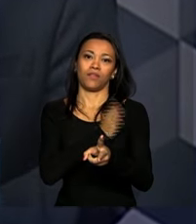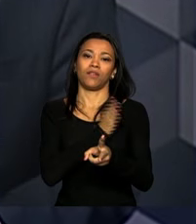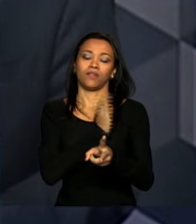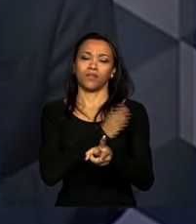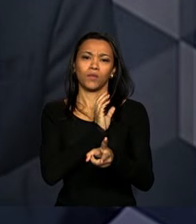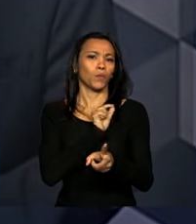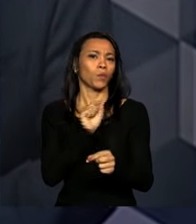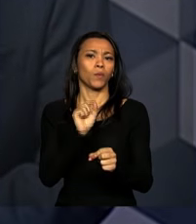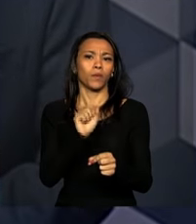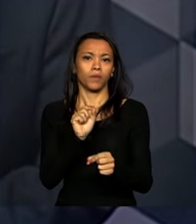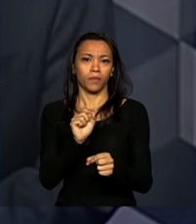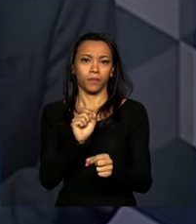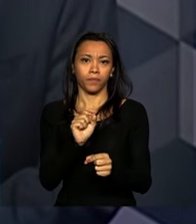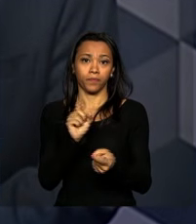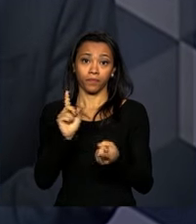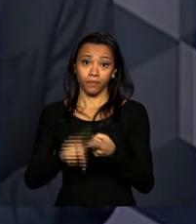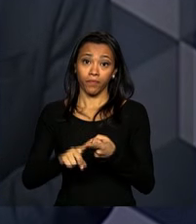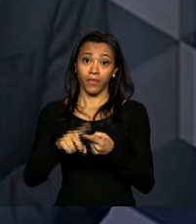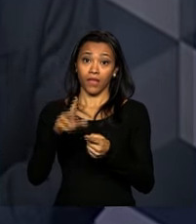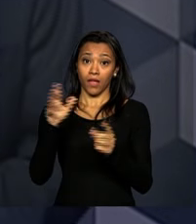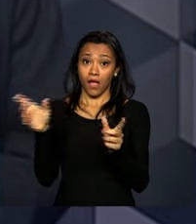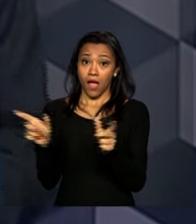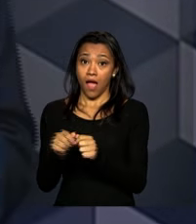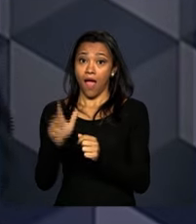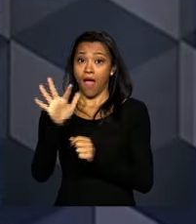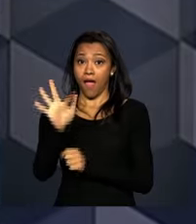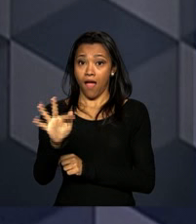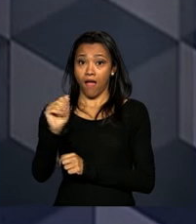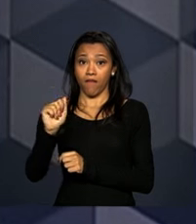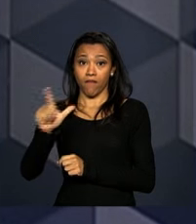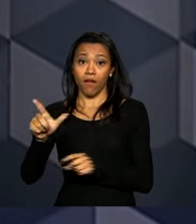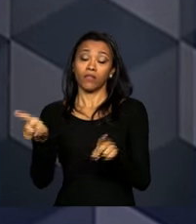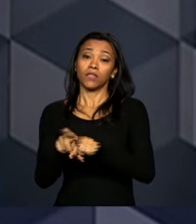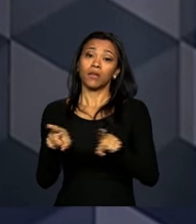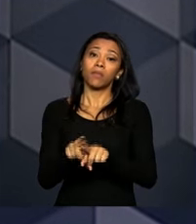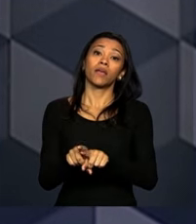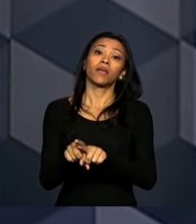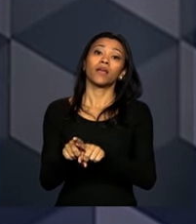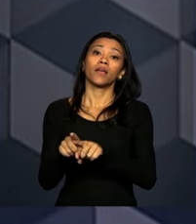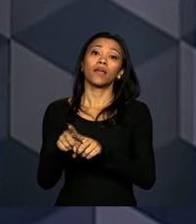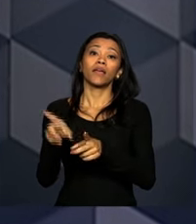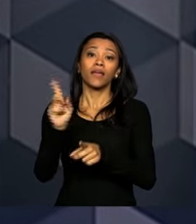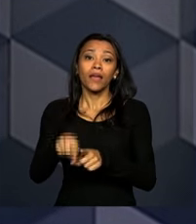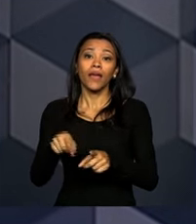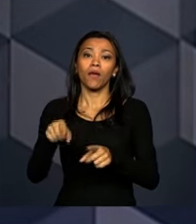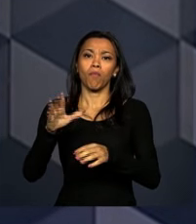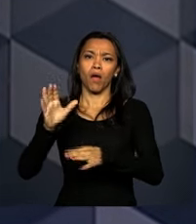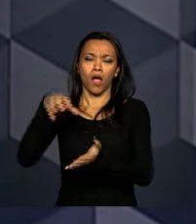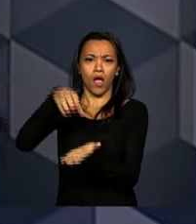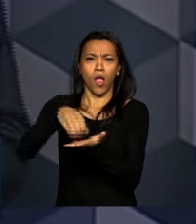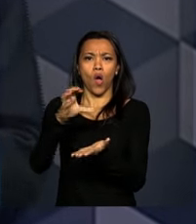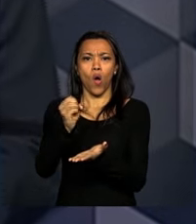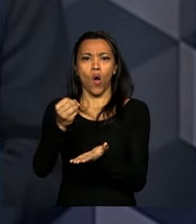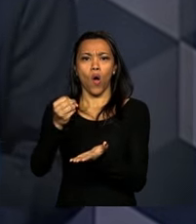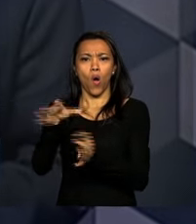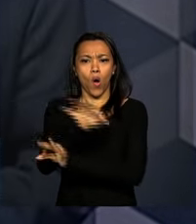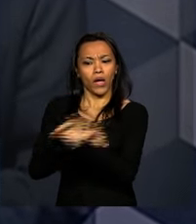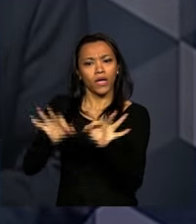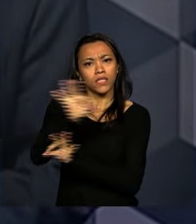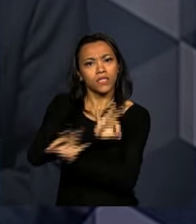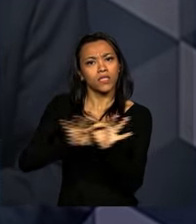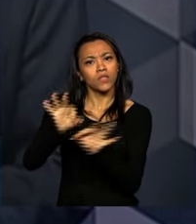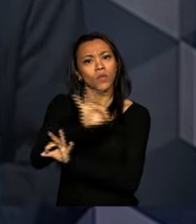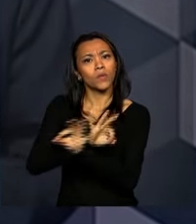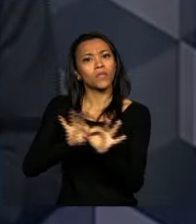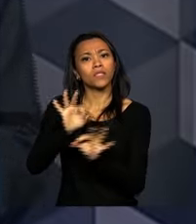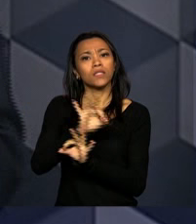A FAO, a Organização das Nações Unidas para Agricultura e Alimentação, retirou o